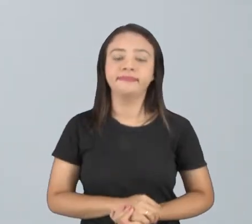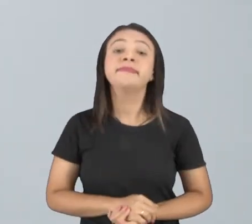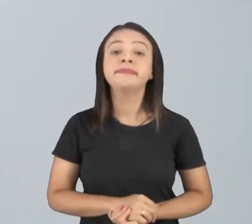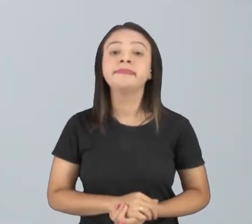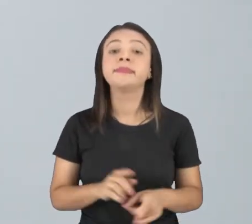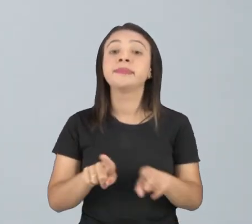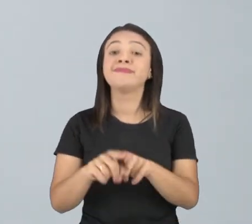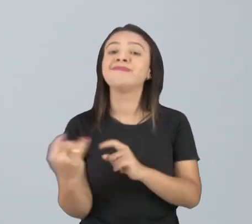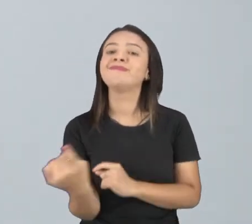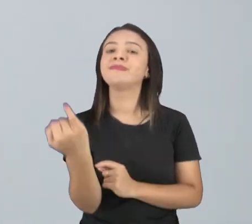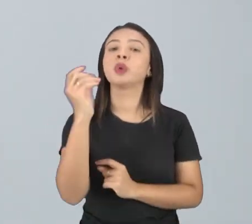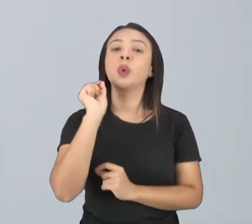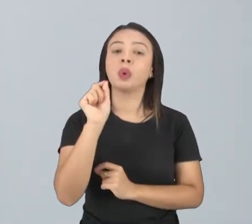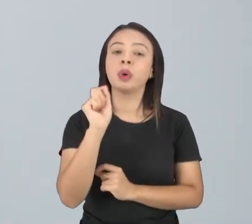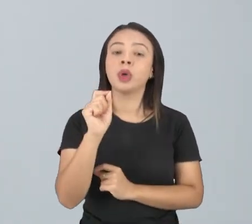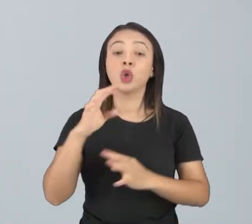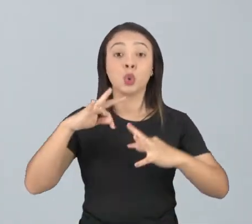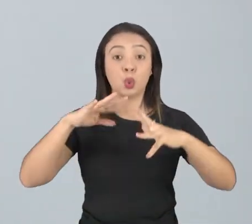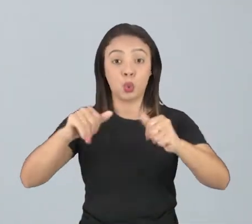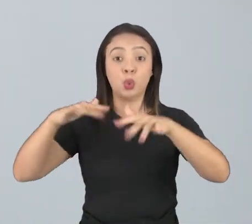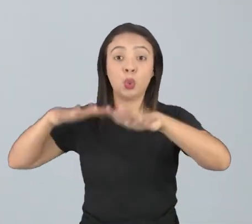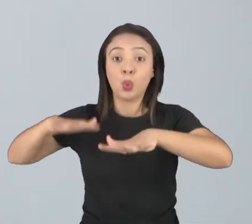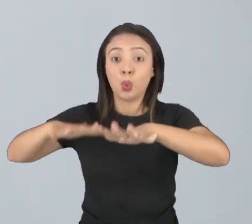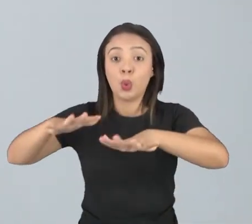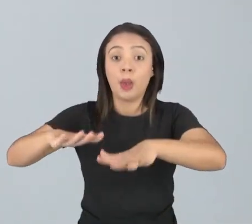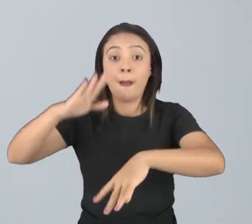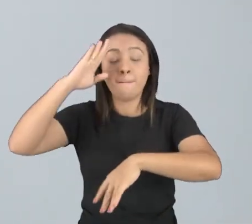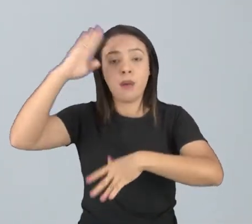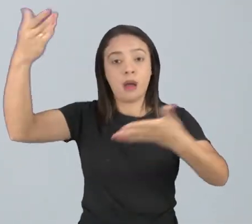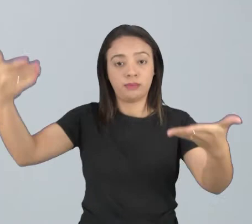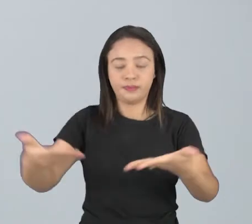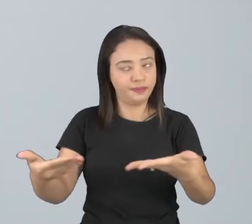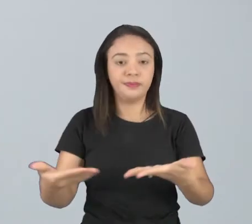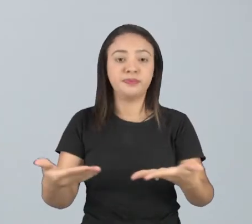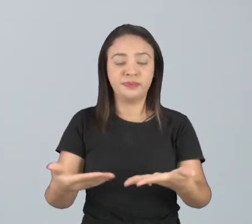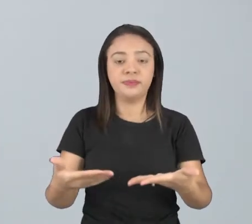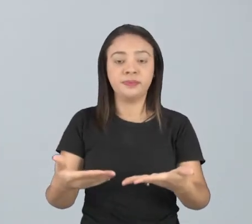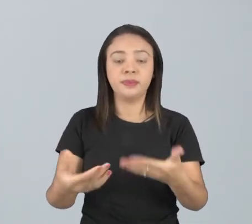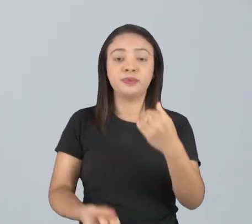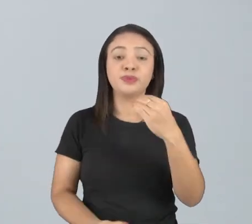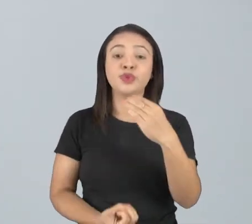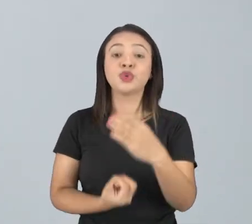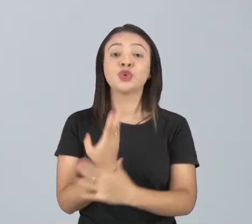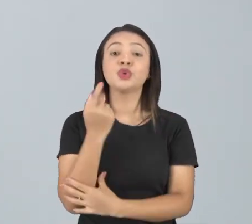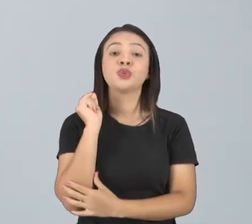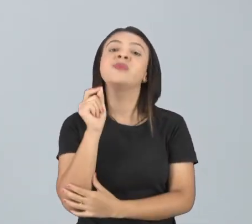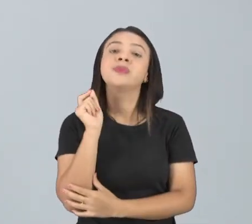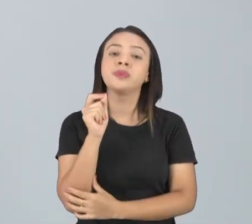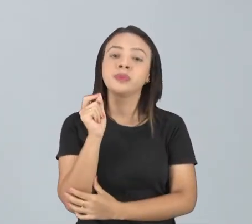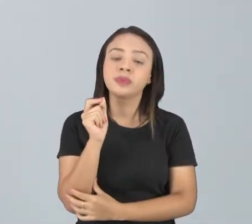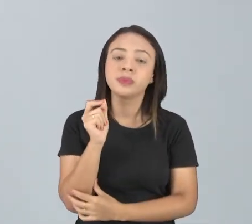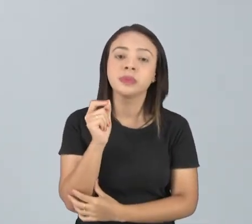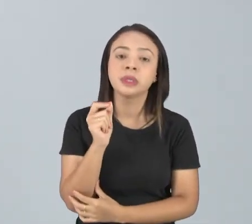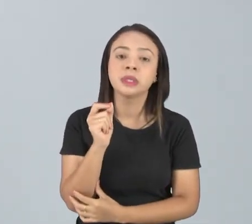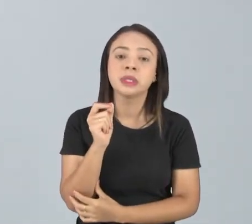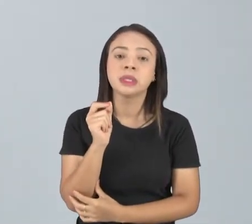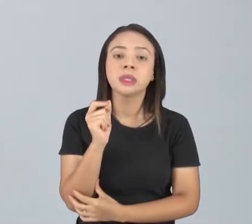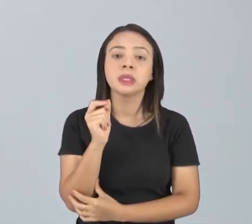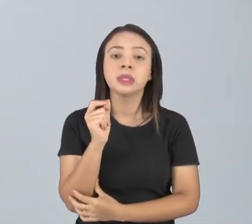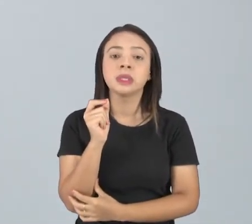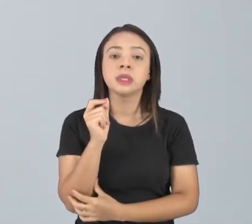importante a gente destacar que esses movimentos sociais, principalmente contemporâneos, eles surgem com